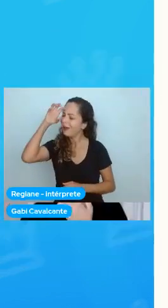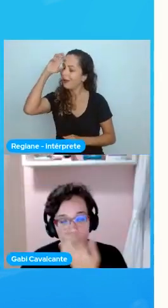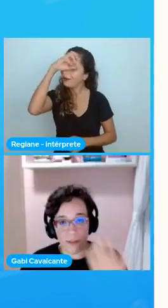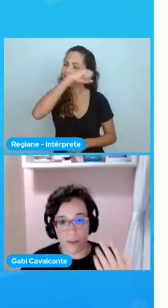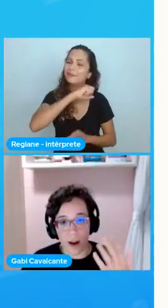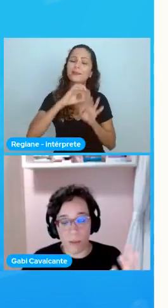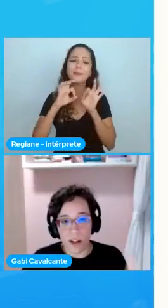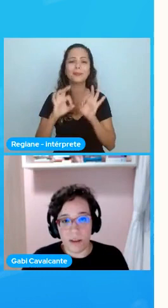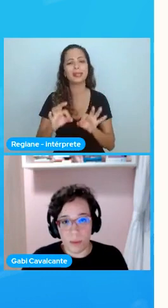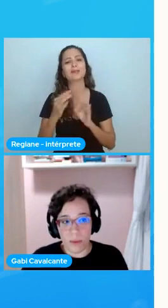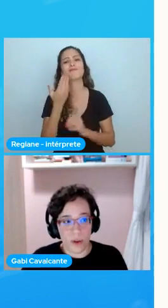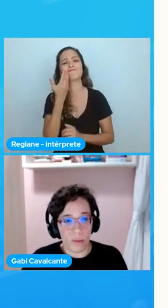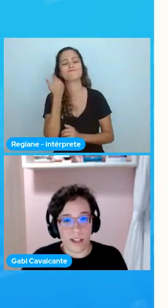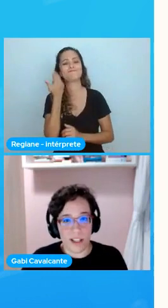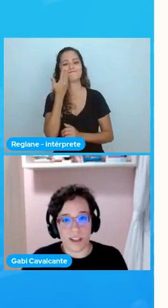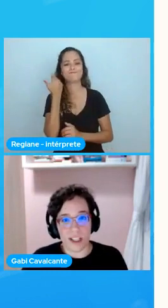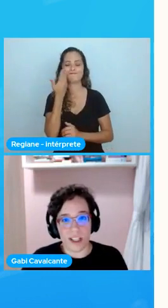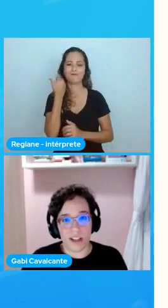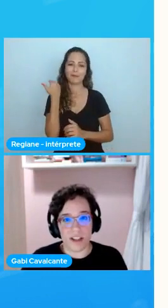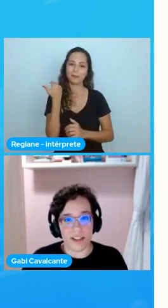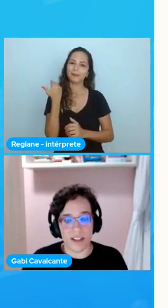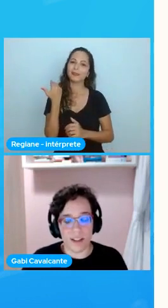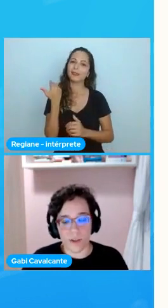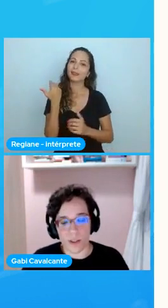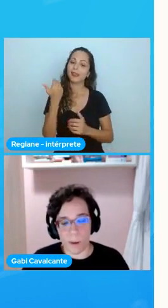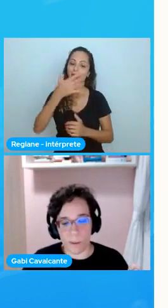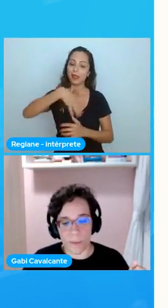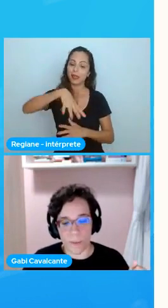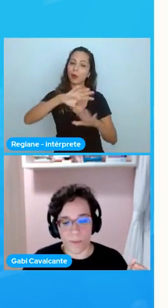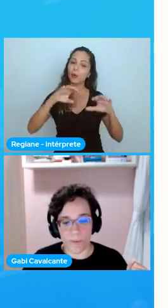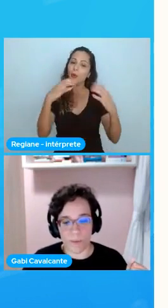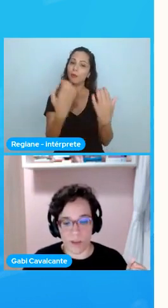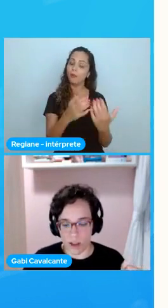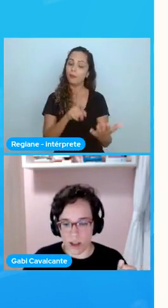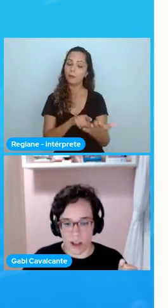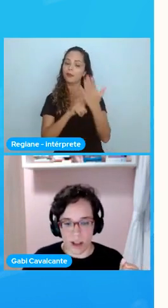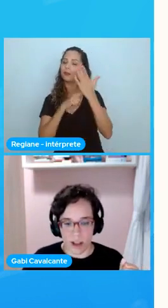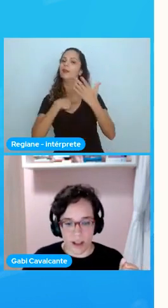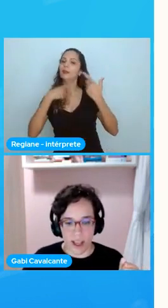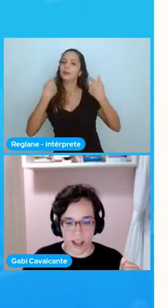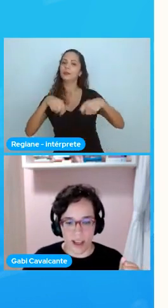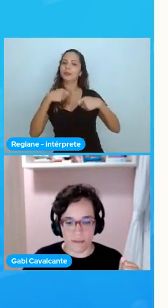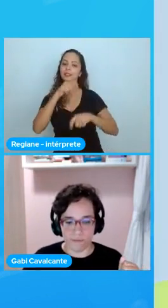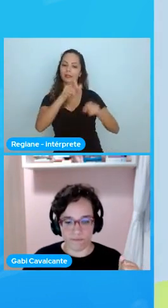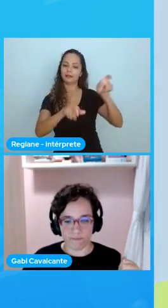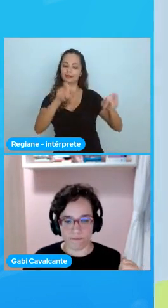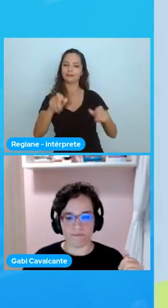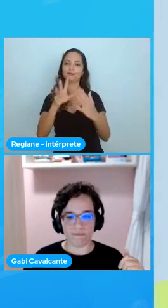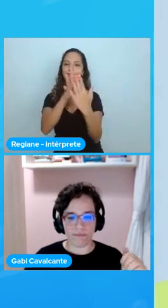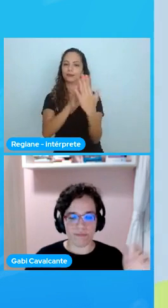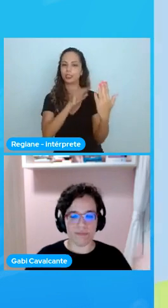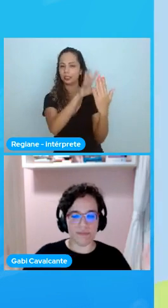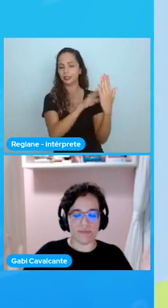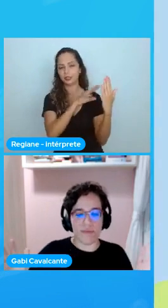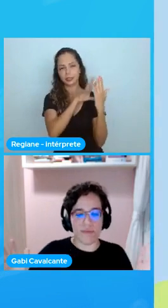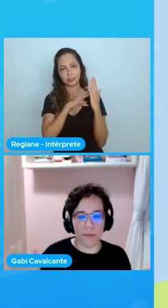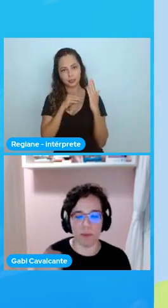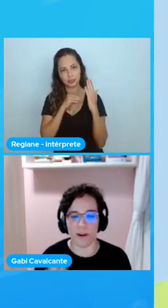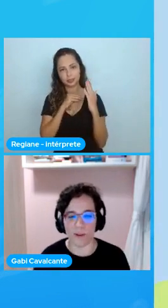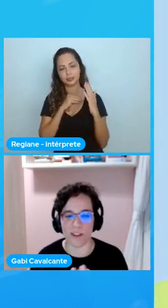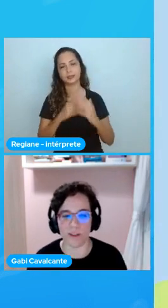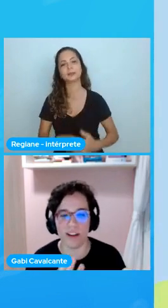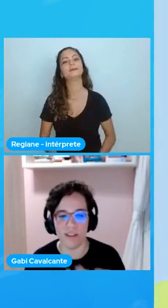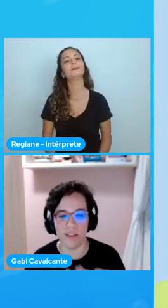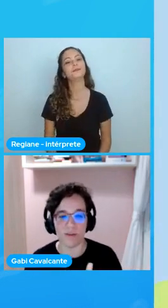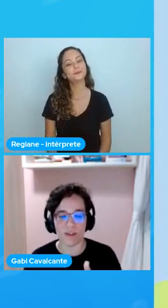E a comunidade me mostrou que eu precisava ter isso, sabe? E aí... A